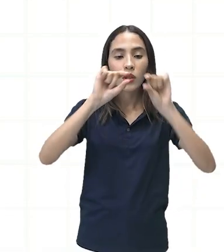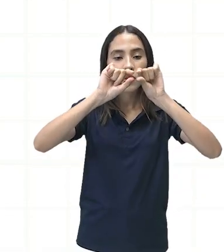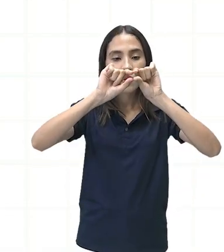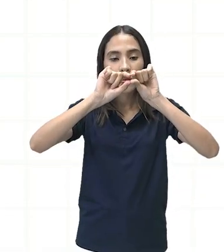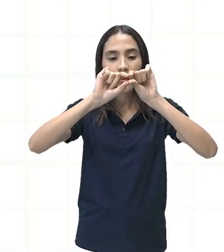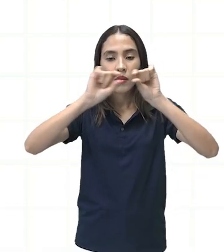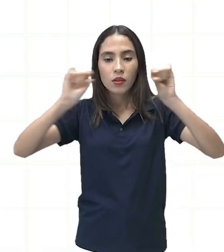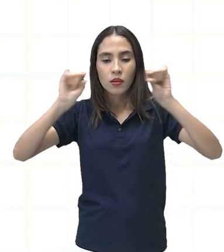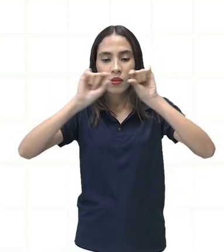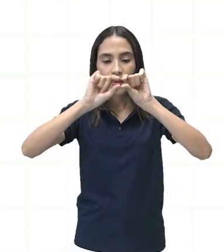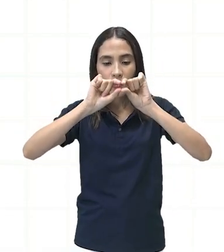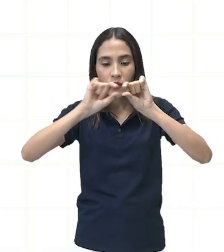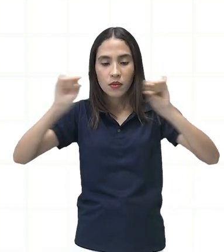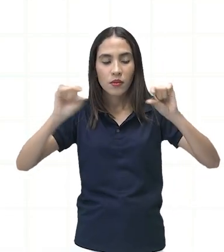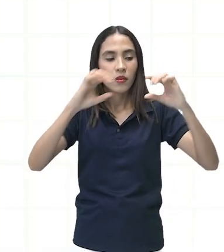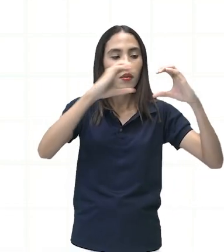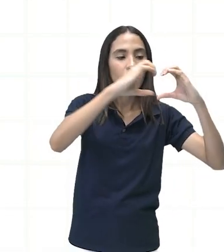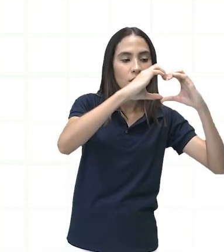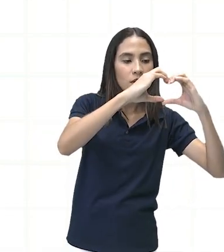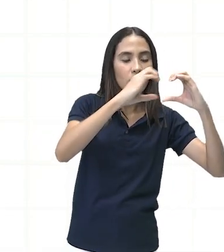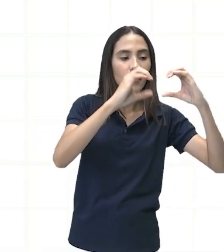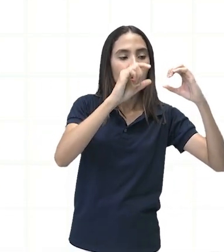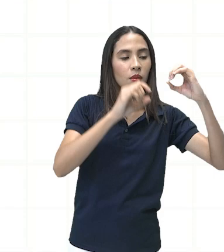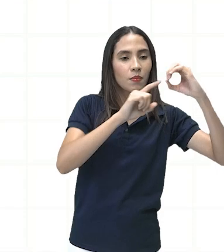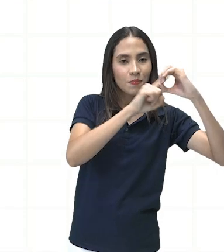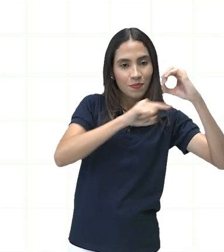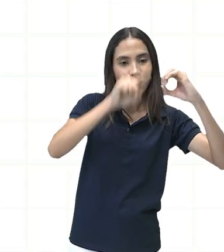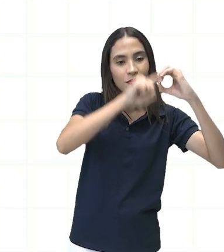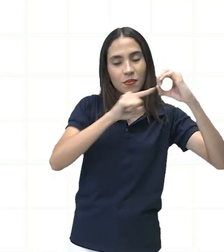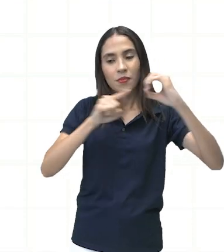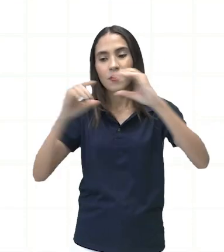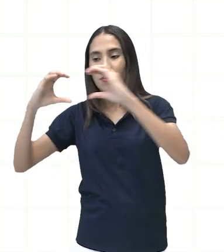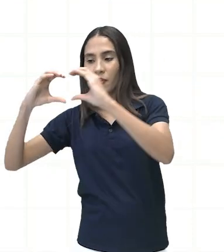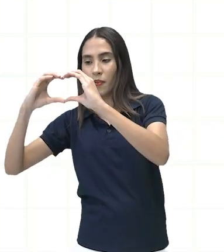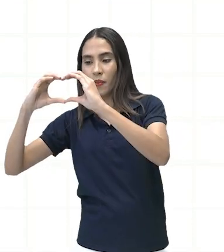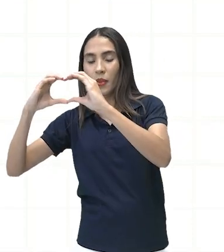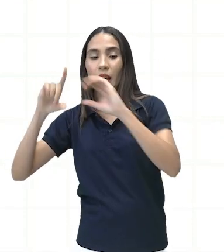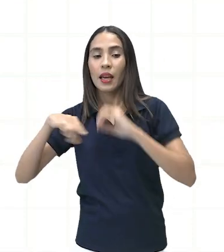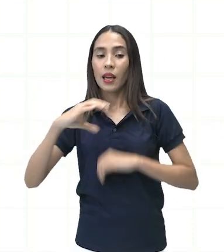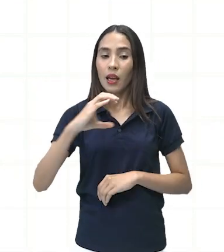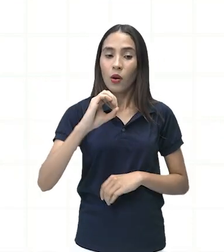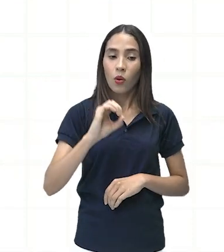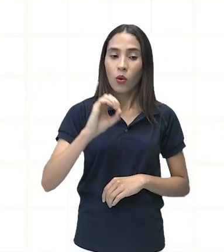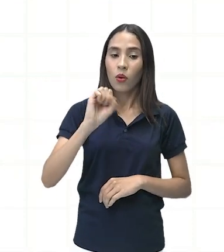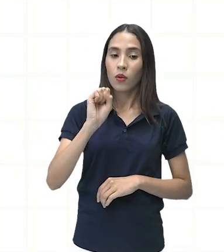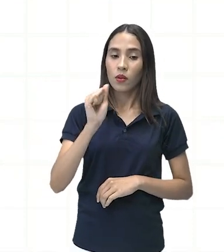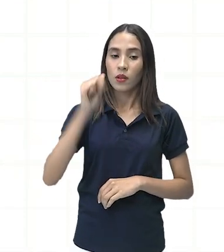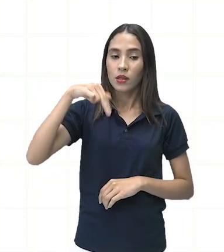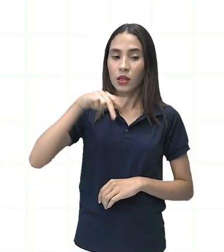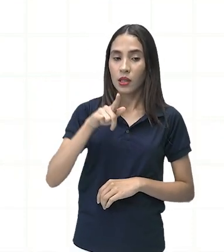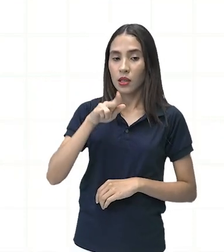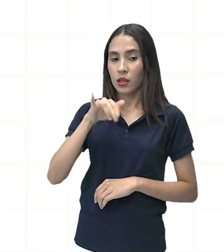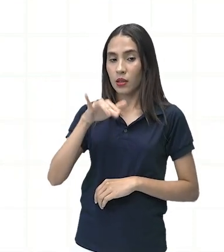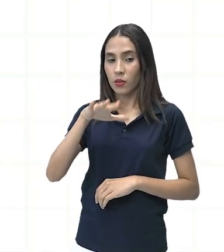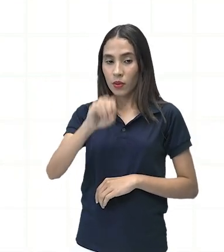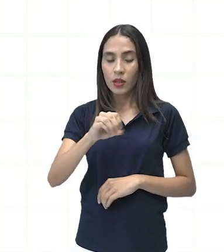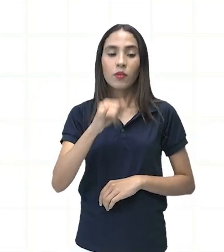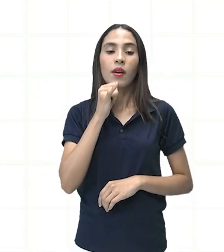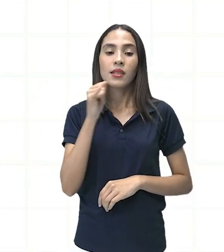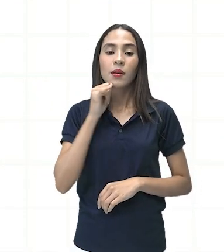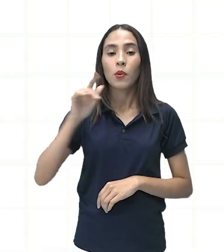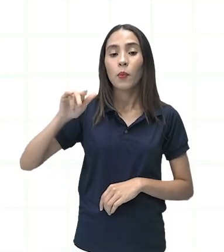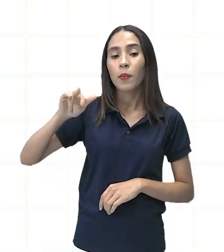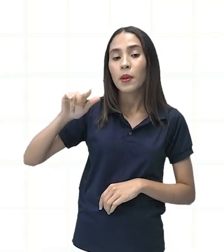horizontais ligando esses indivíduos, isso significa que é um casamento consanguíneo, que representa, por exemplo, um casamento entre